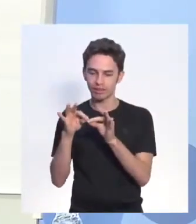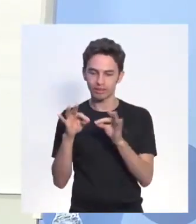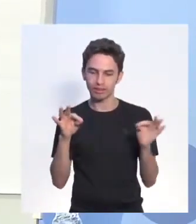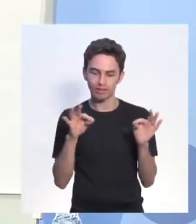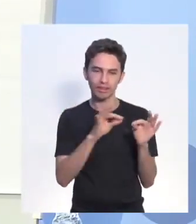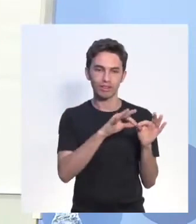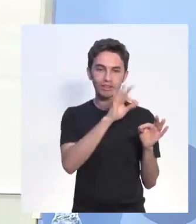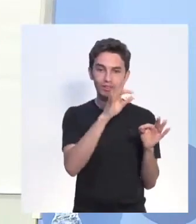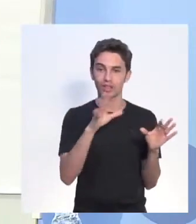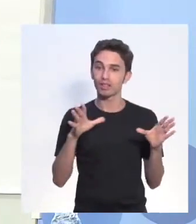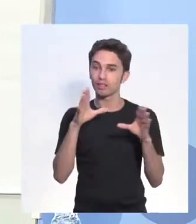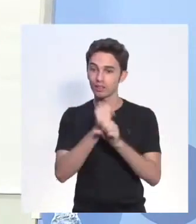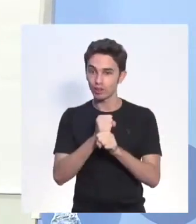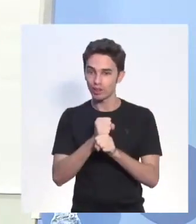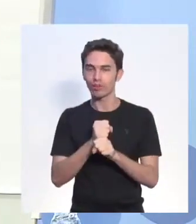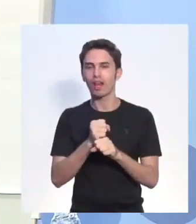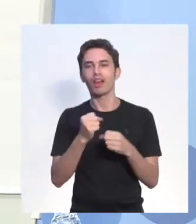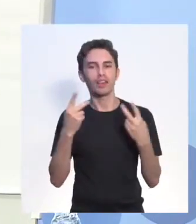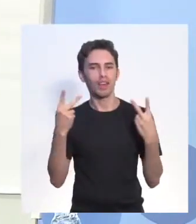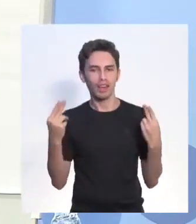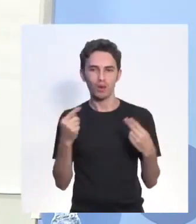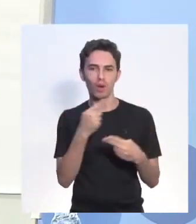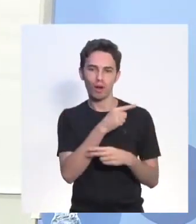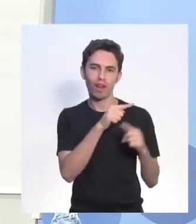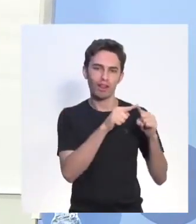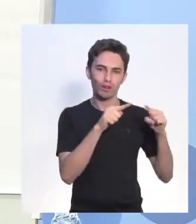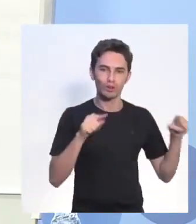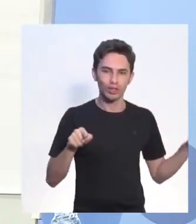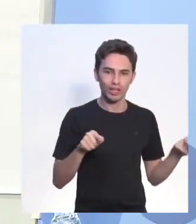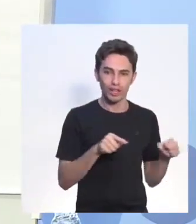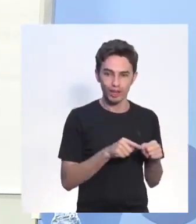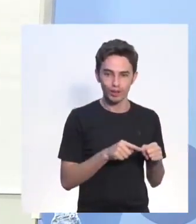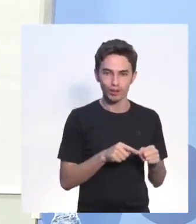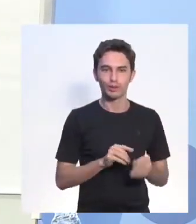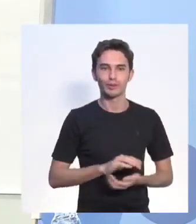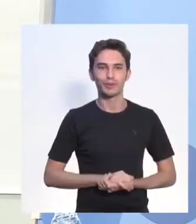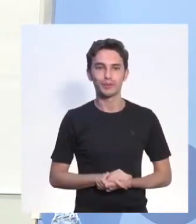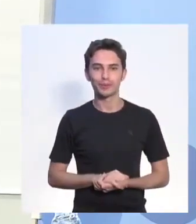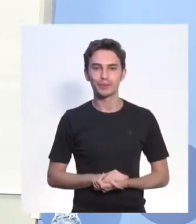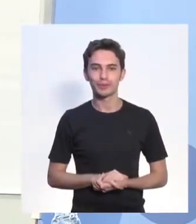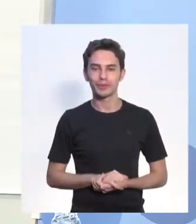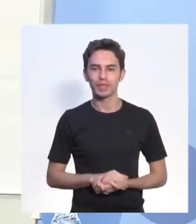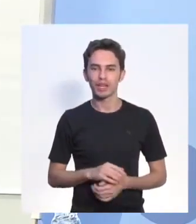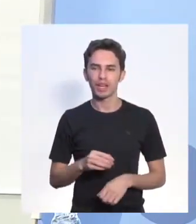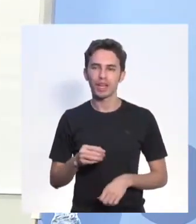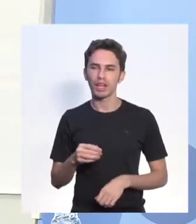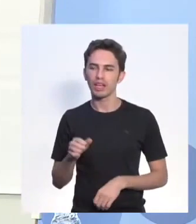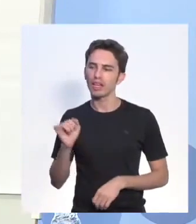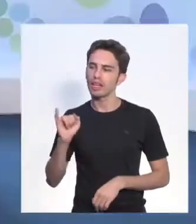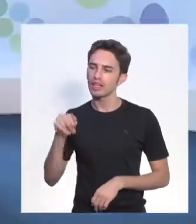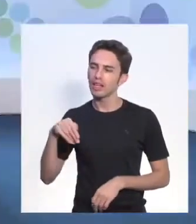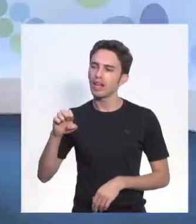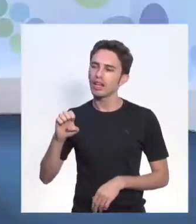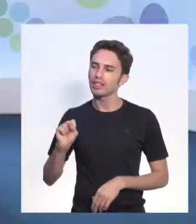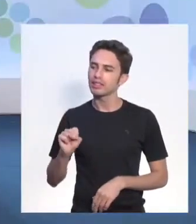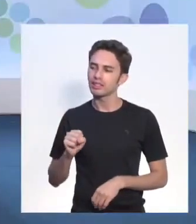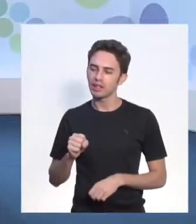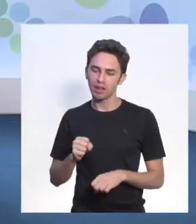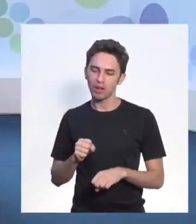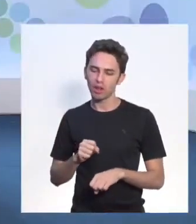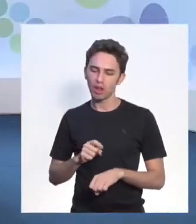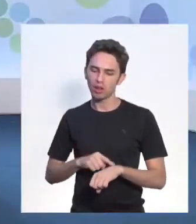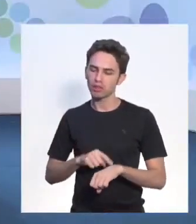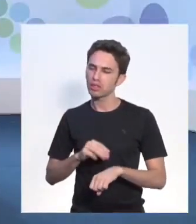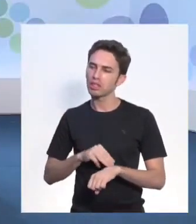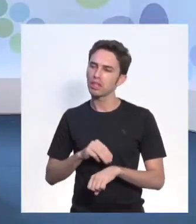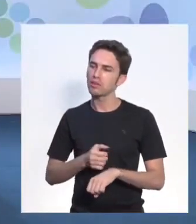aí o processo é o mesmo que vocês já fizeram com o triângulo. Tá bom? Professora Inês, quanto tempo eles têm para esta atividade? Professora